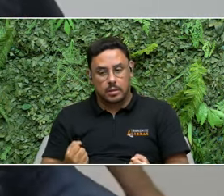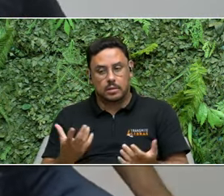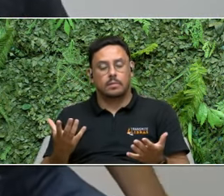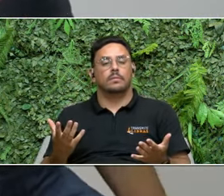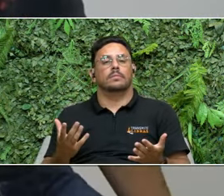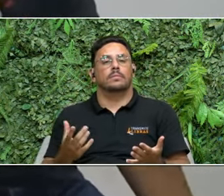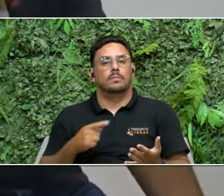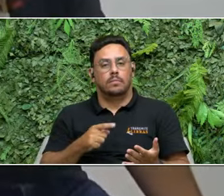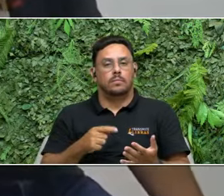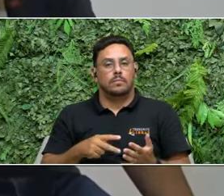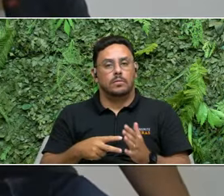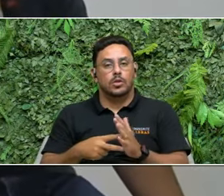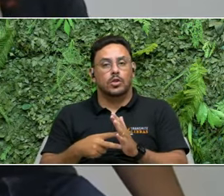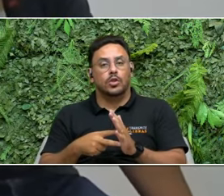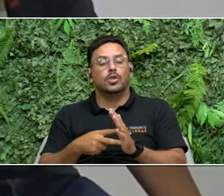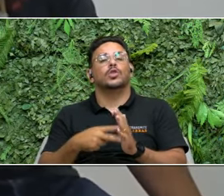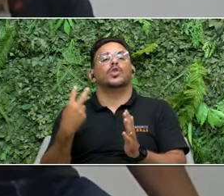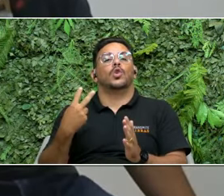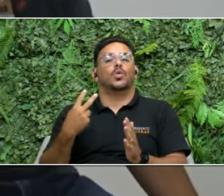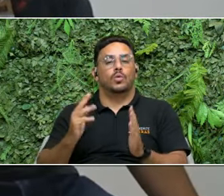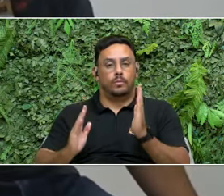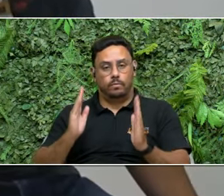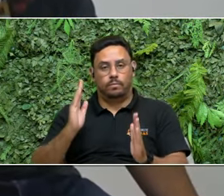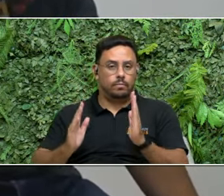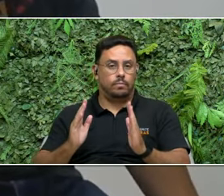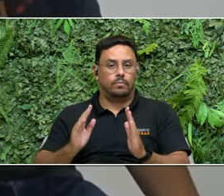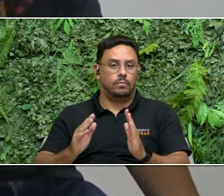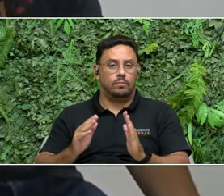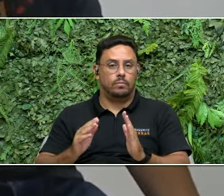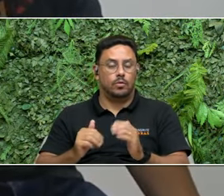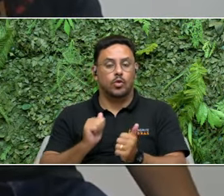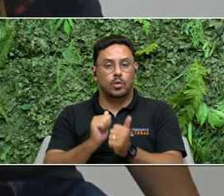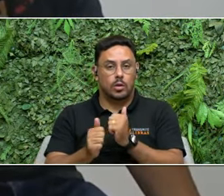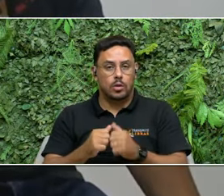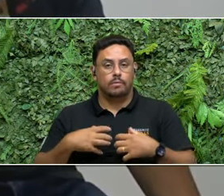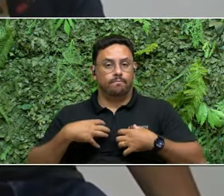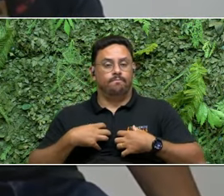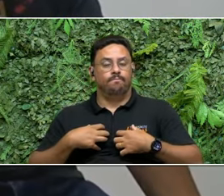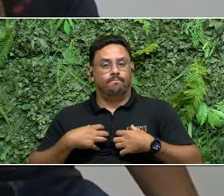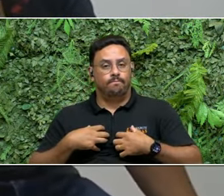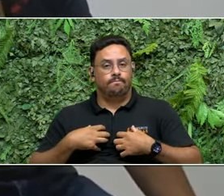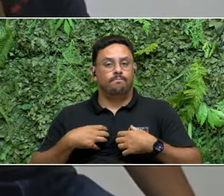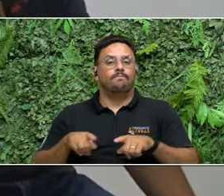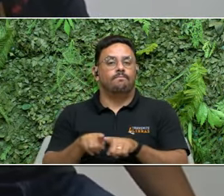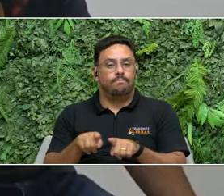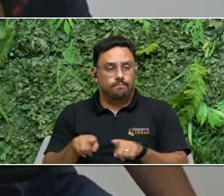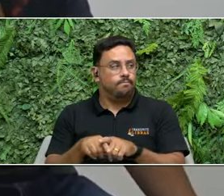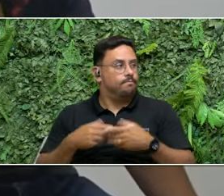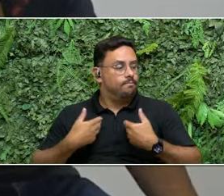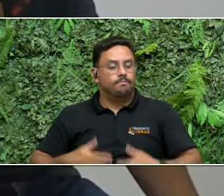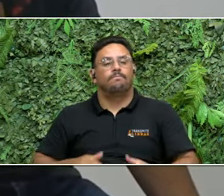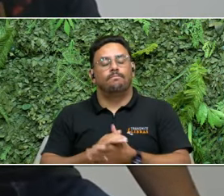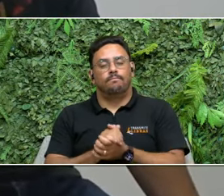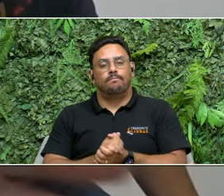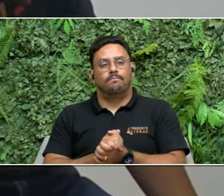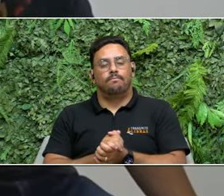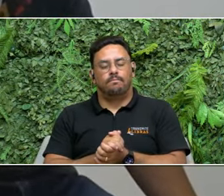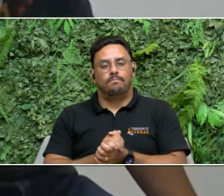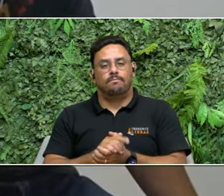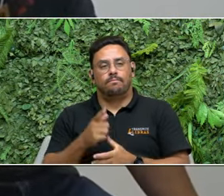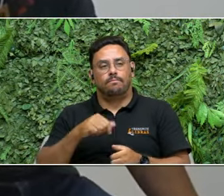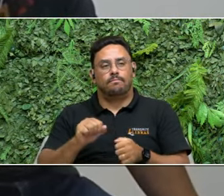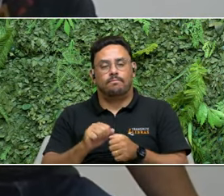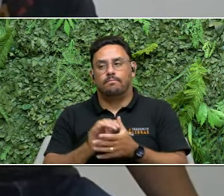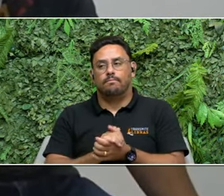né a gente vai partir para um segundo tempo os caras também vão dar uma sentida na parte física mas Bob o tá pelo menos aqui né O